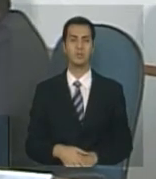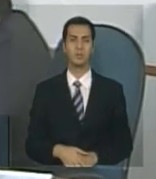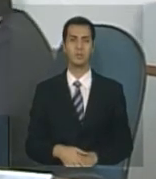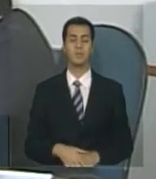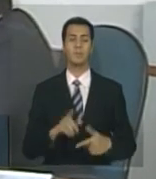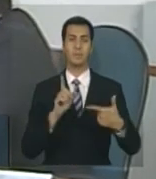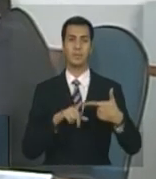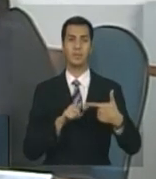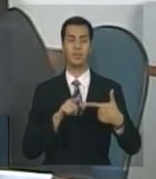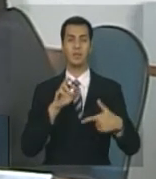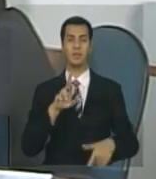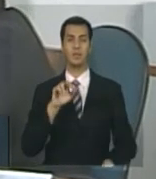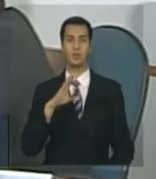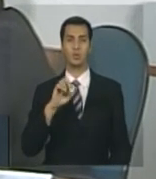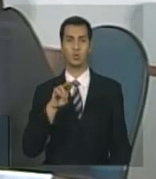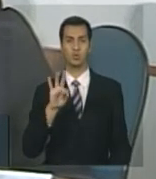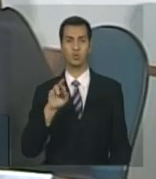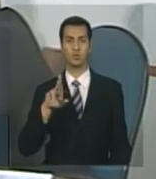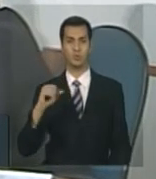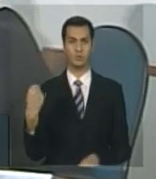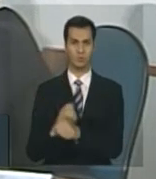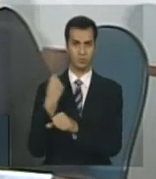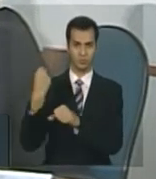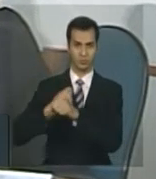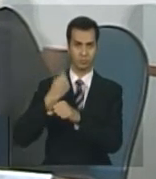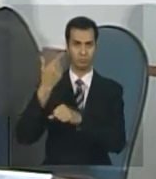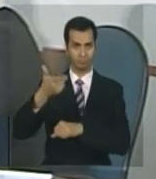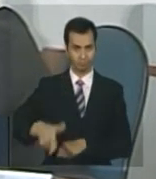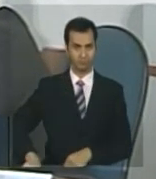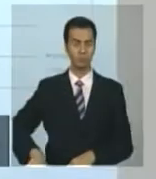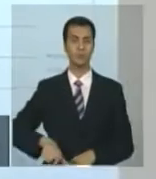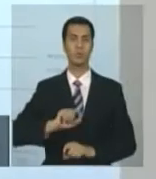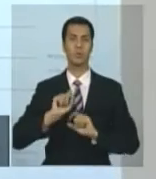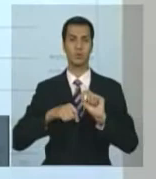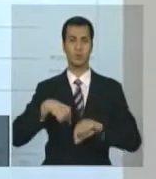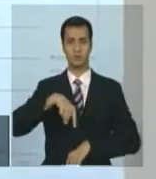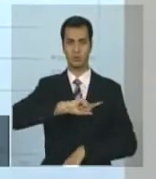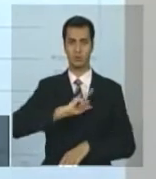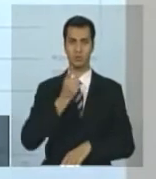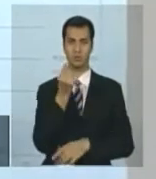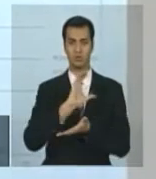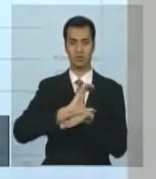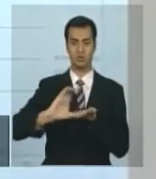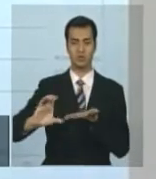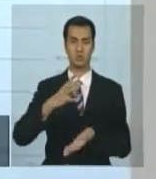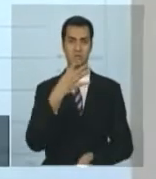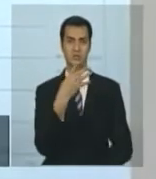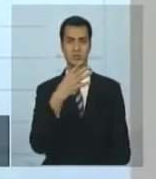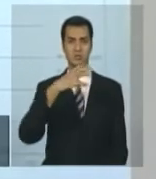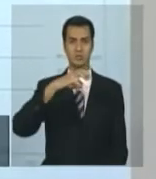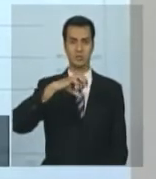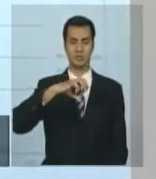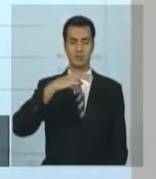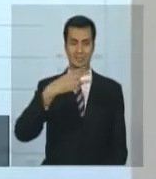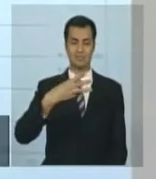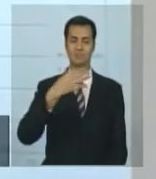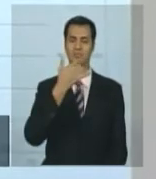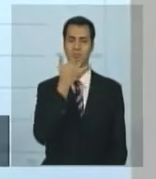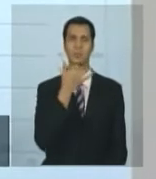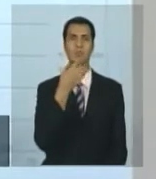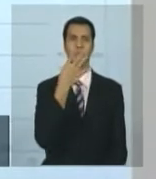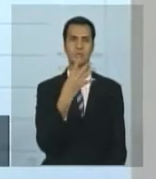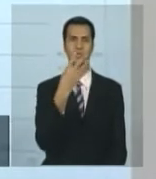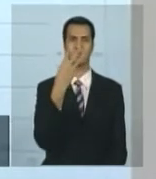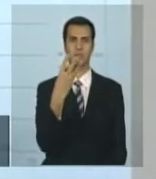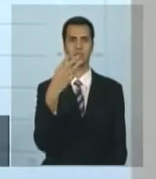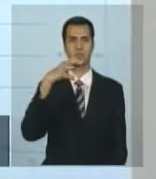reconstrução, nós tivemos um empenho de 439 milhões de reais